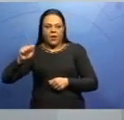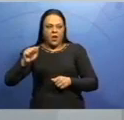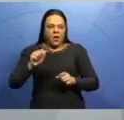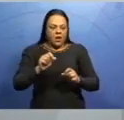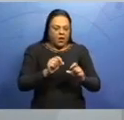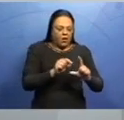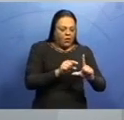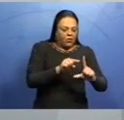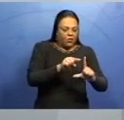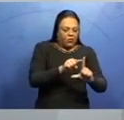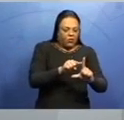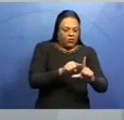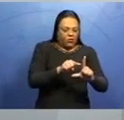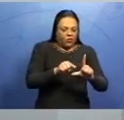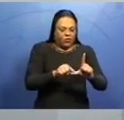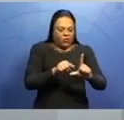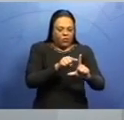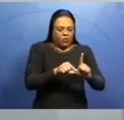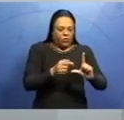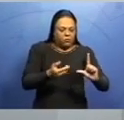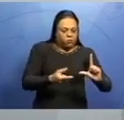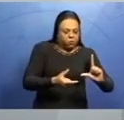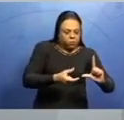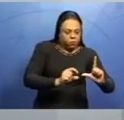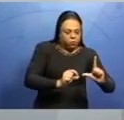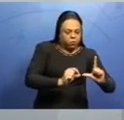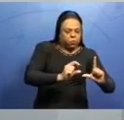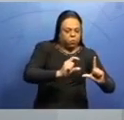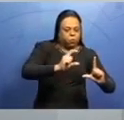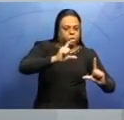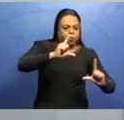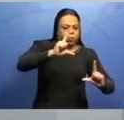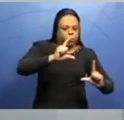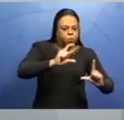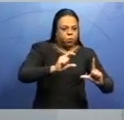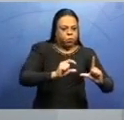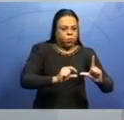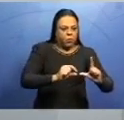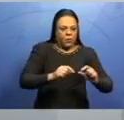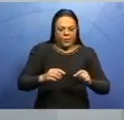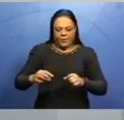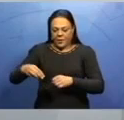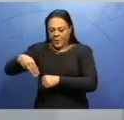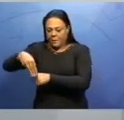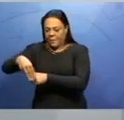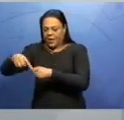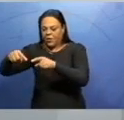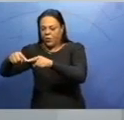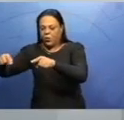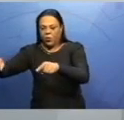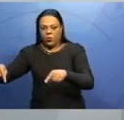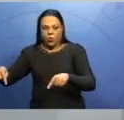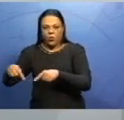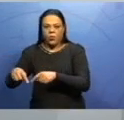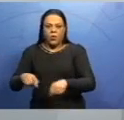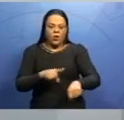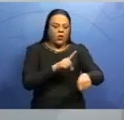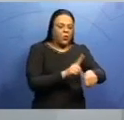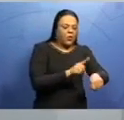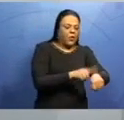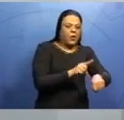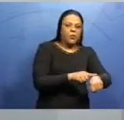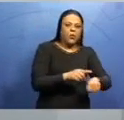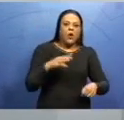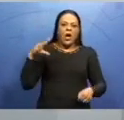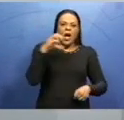cúbico, o M com 3 em cima. Tempo, segundos, o símbolo é o S.